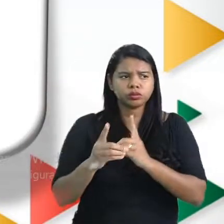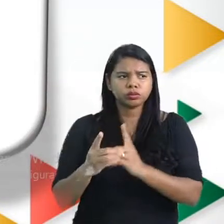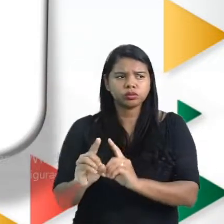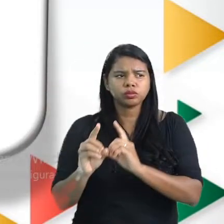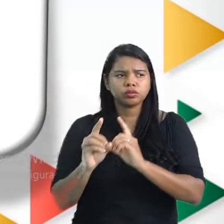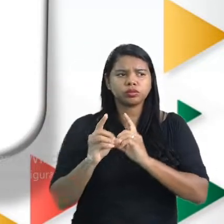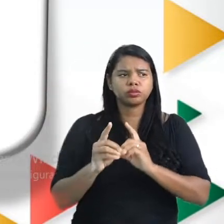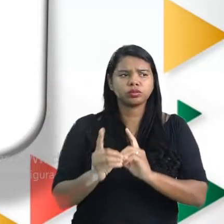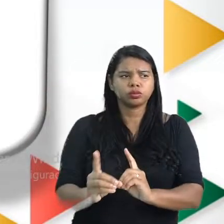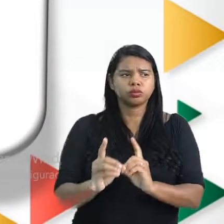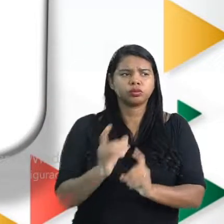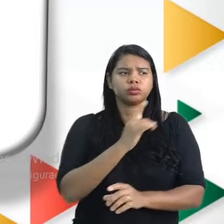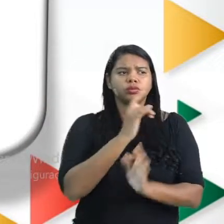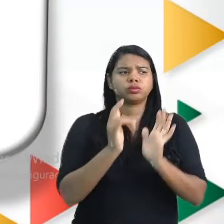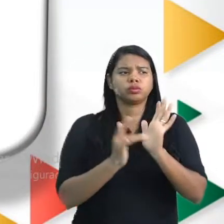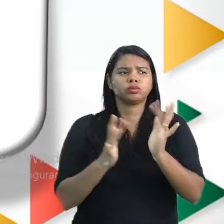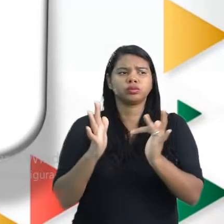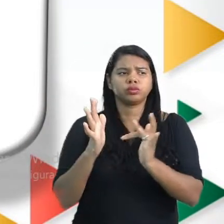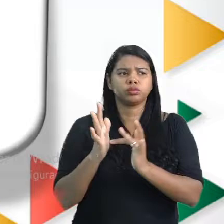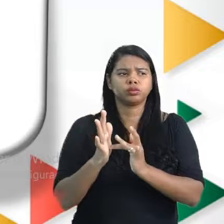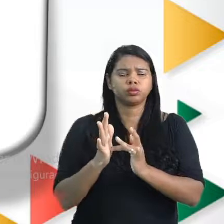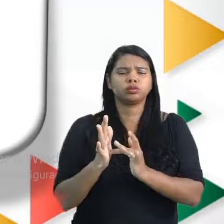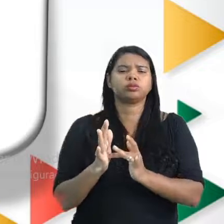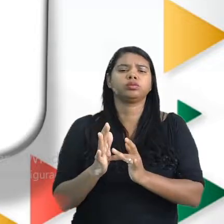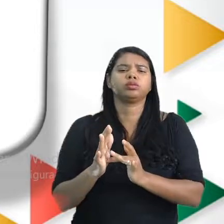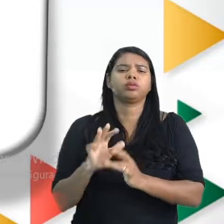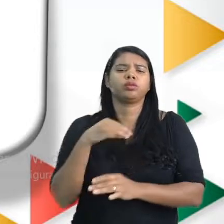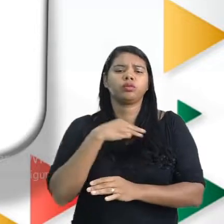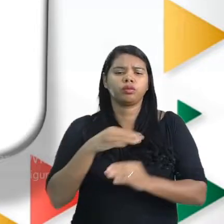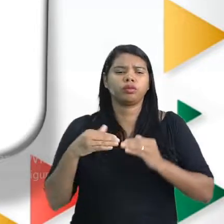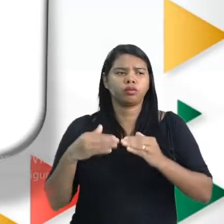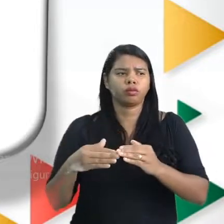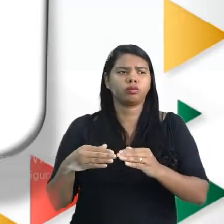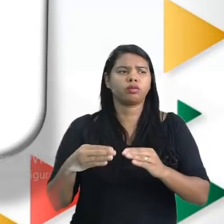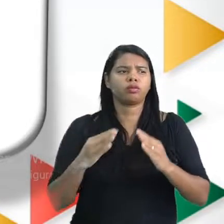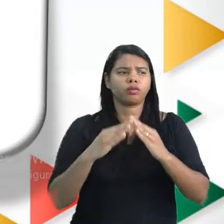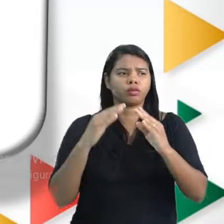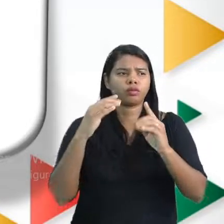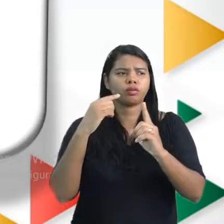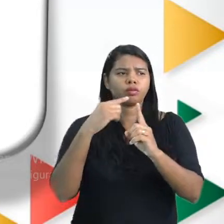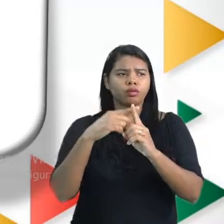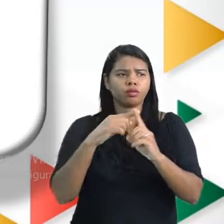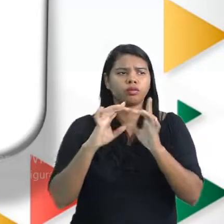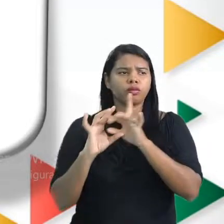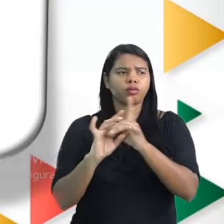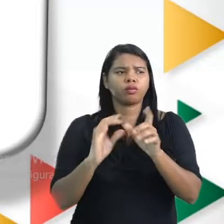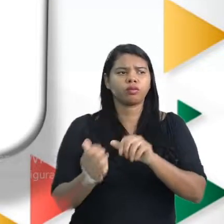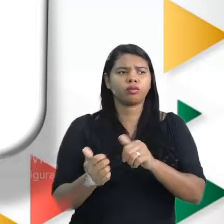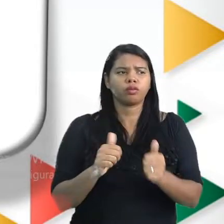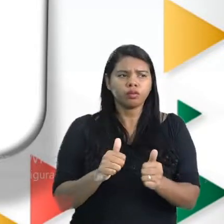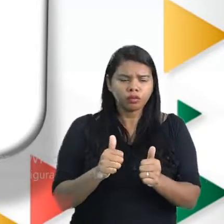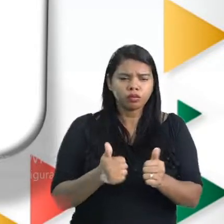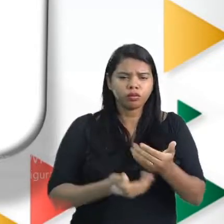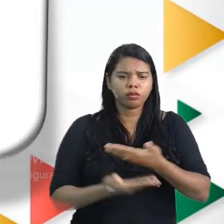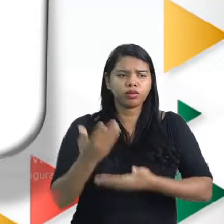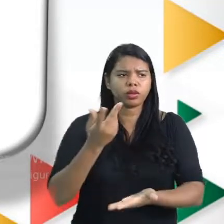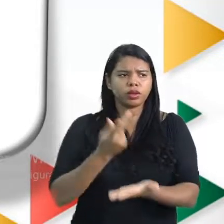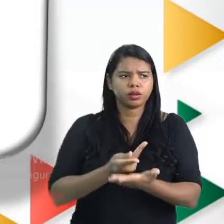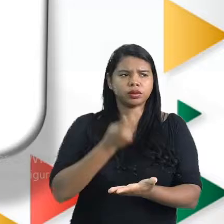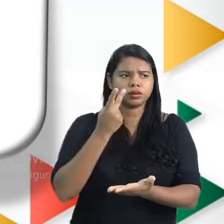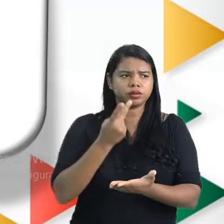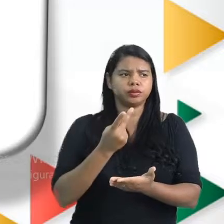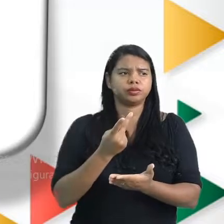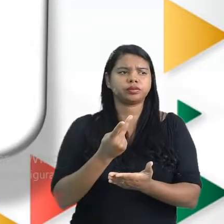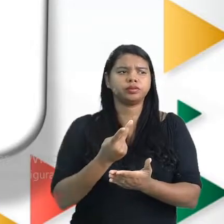Jesus, cooperar com o ministério das igrejas e integrar as igrejas filiadas para a realização de ações